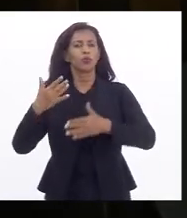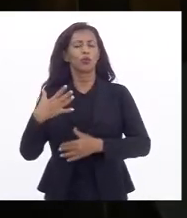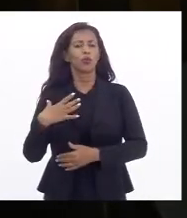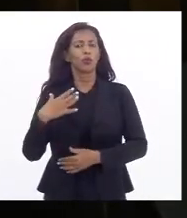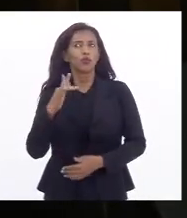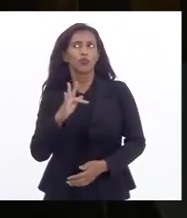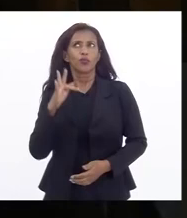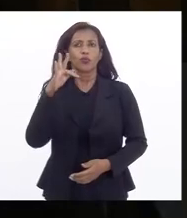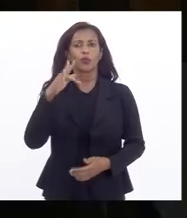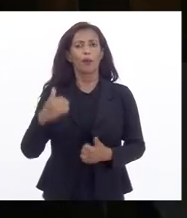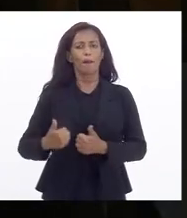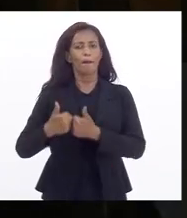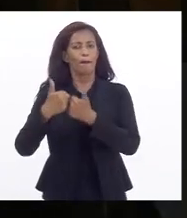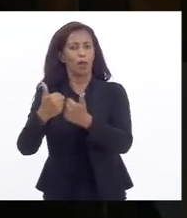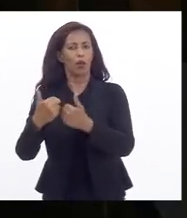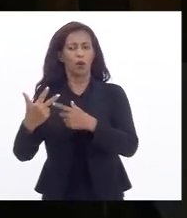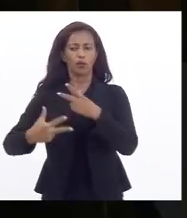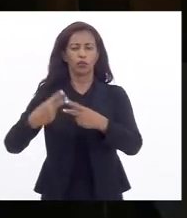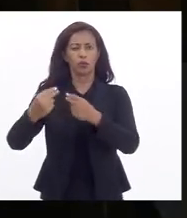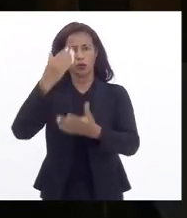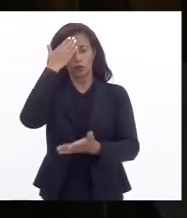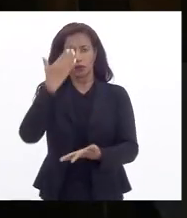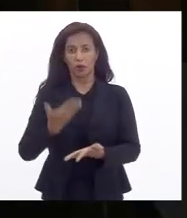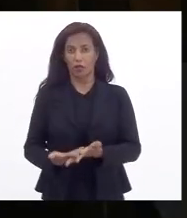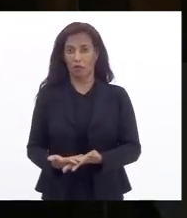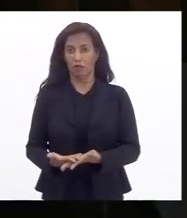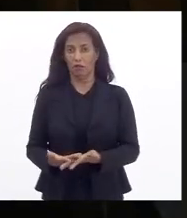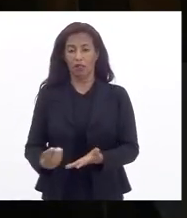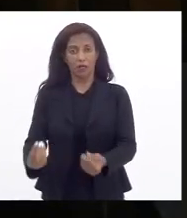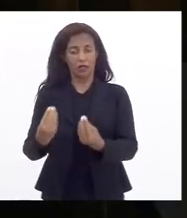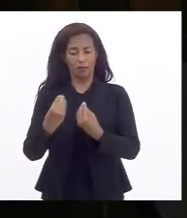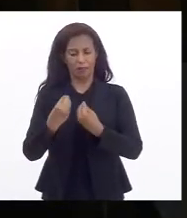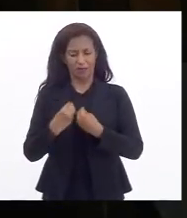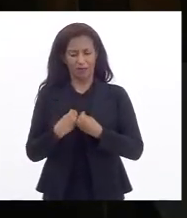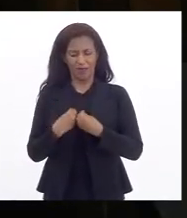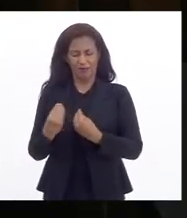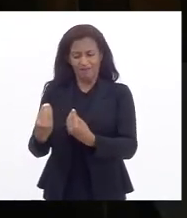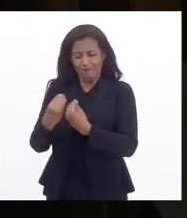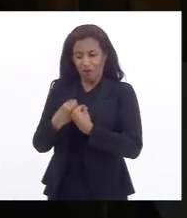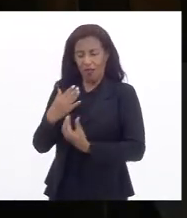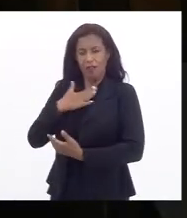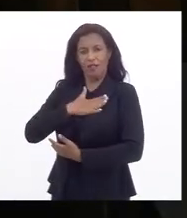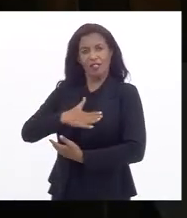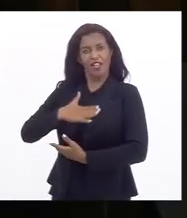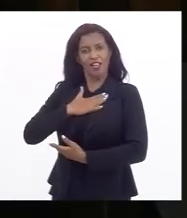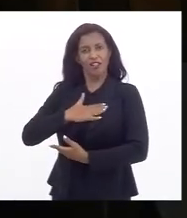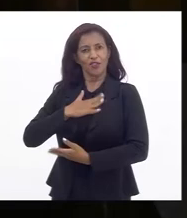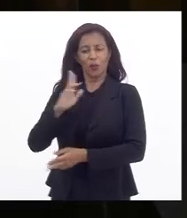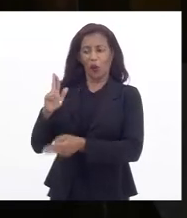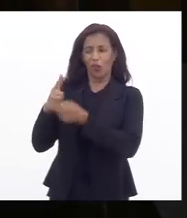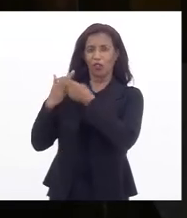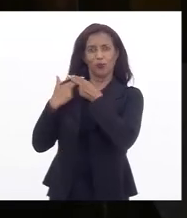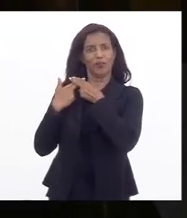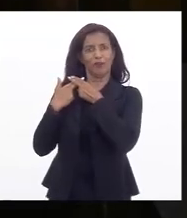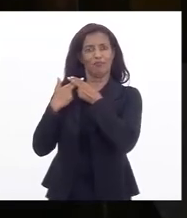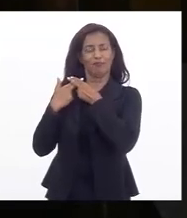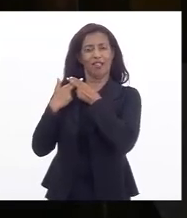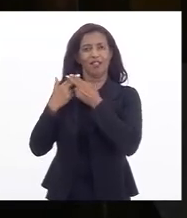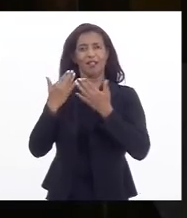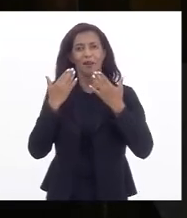melhor de um presente que a gente tanto Acredito que para mim me traz a ti satisfação mas toda essa responsabilidade